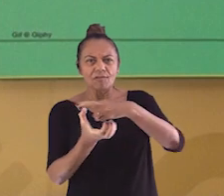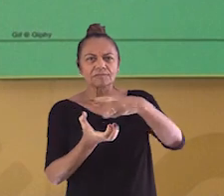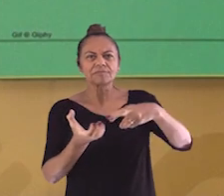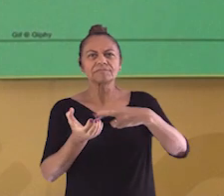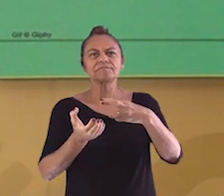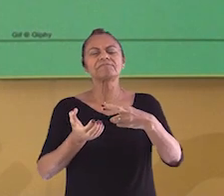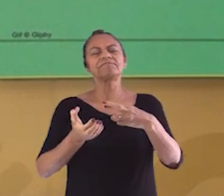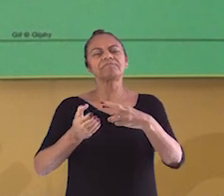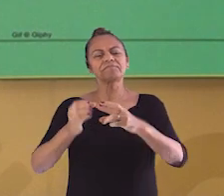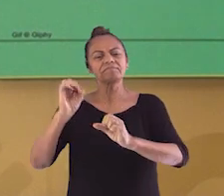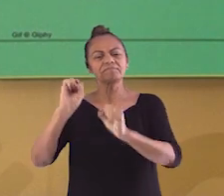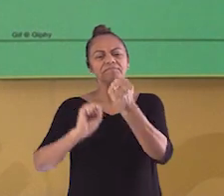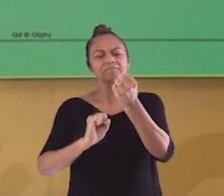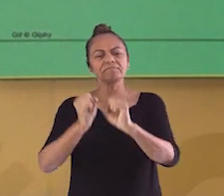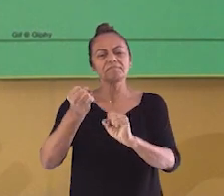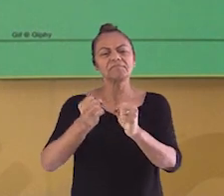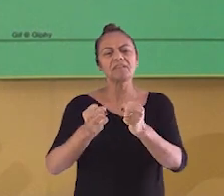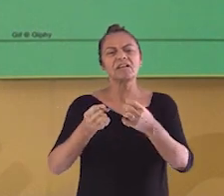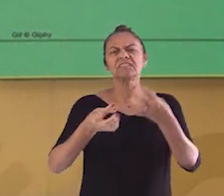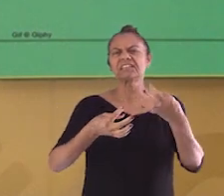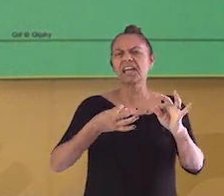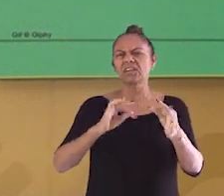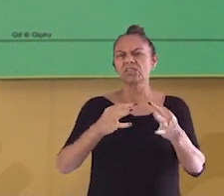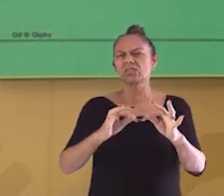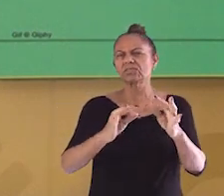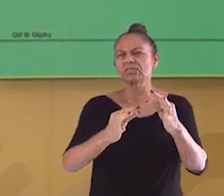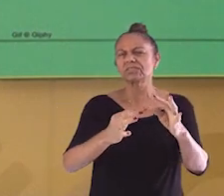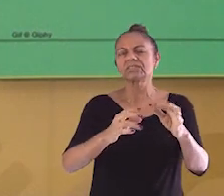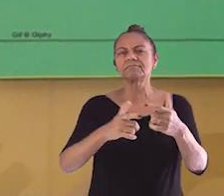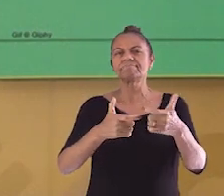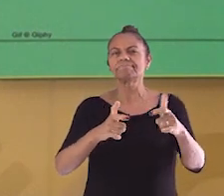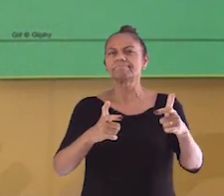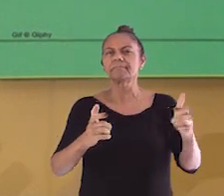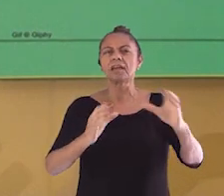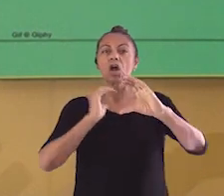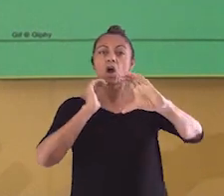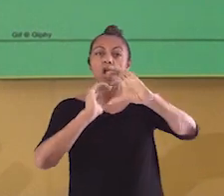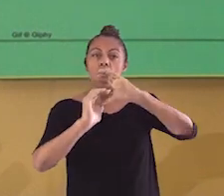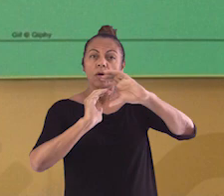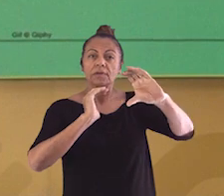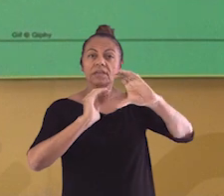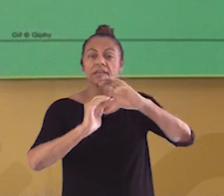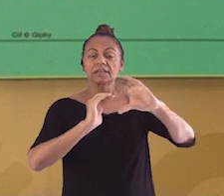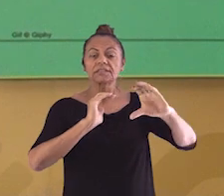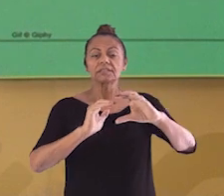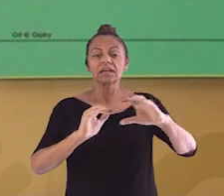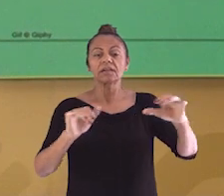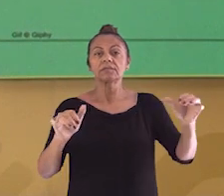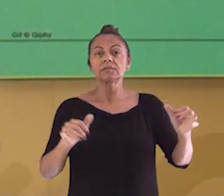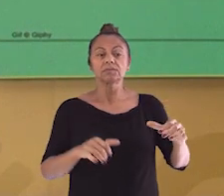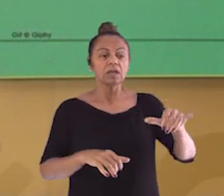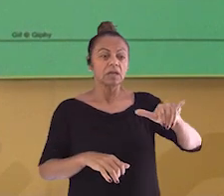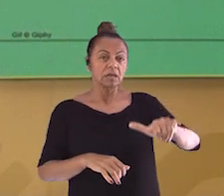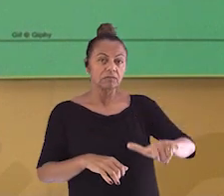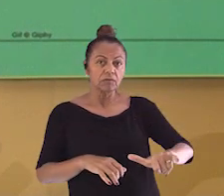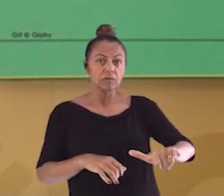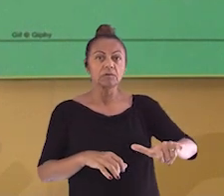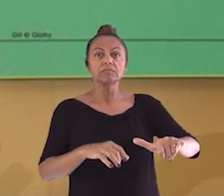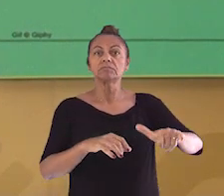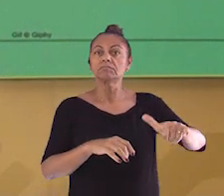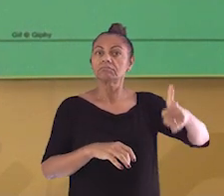tecnológico e a junção de tecnologia e produção de serviços na comunicação, os telefones fixos